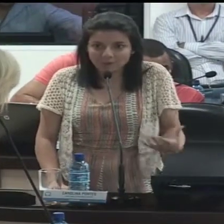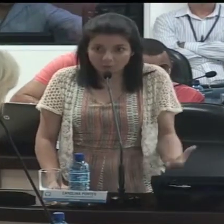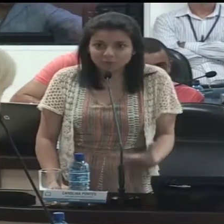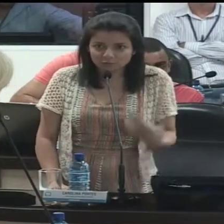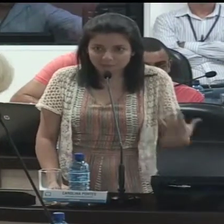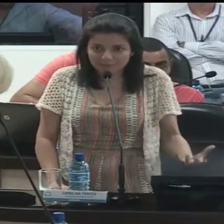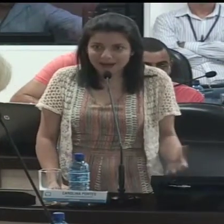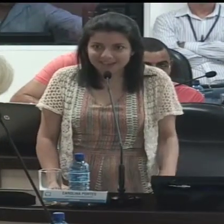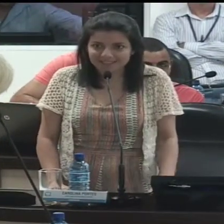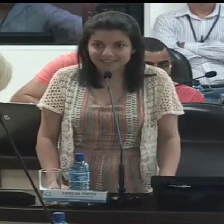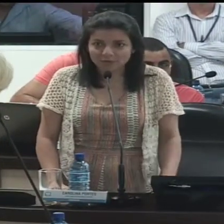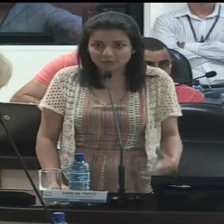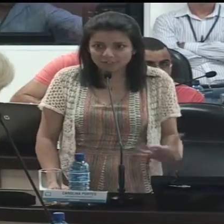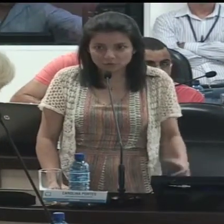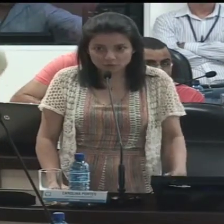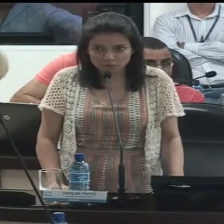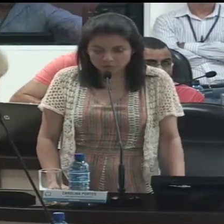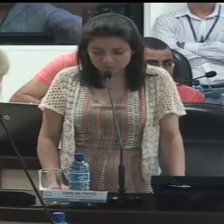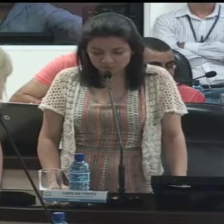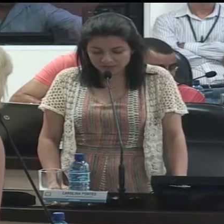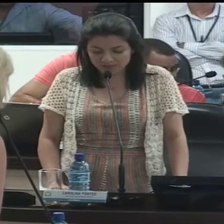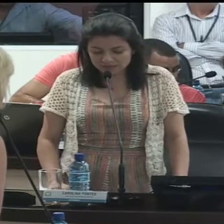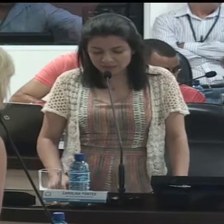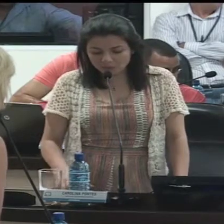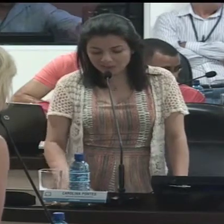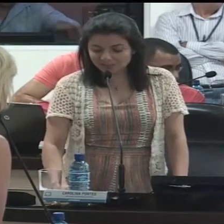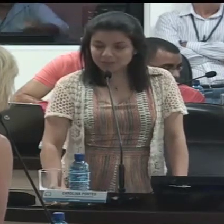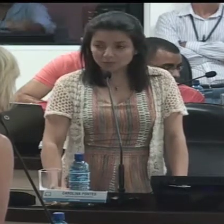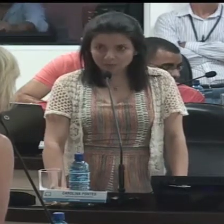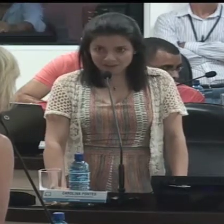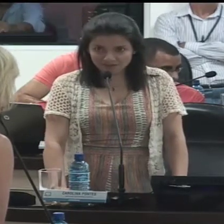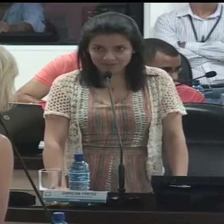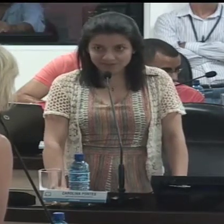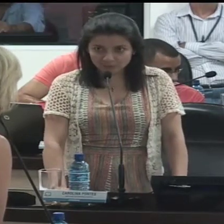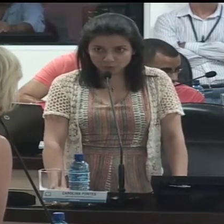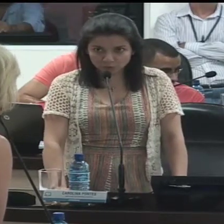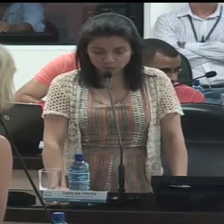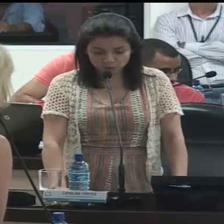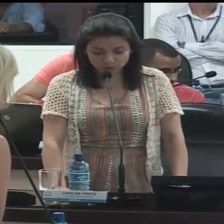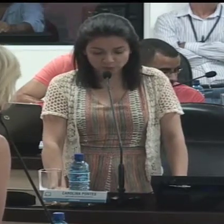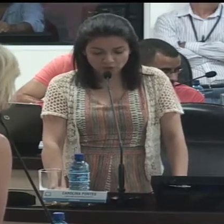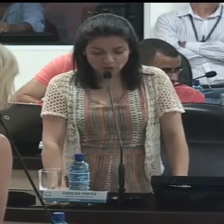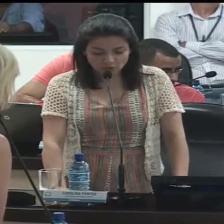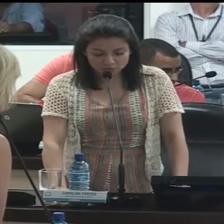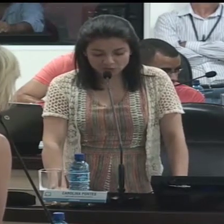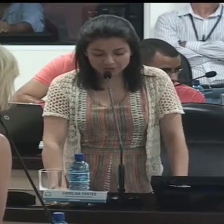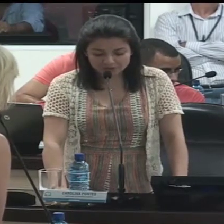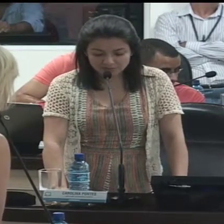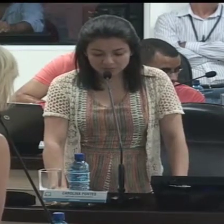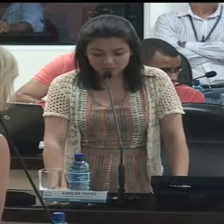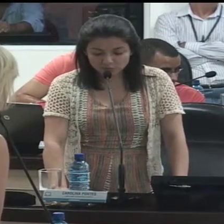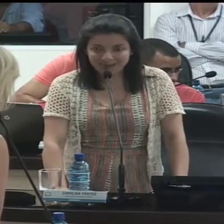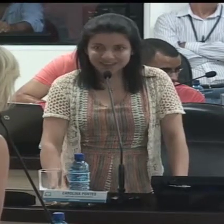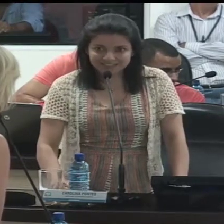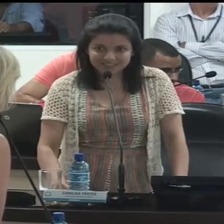ao encontro da paz e da união dos povos são palavras muito bem-vindas, é muito oportuno. Hoje nós temos uma crescente